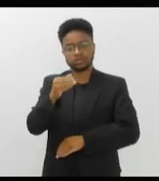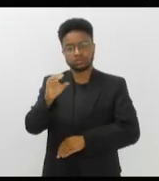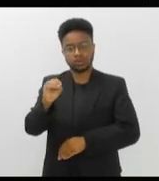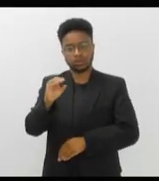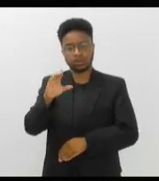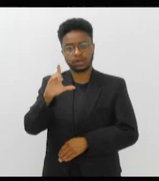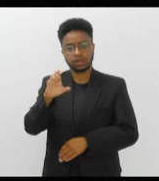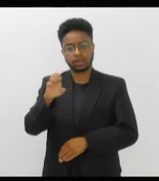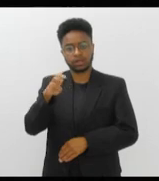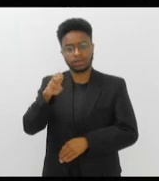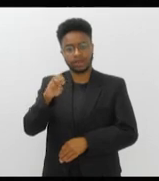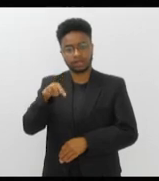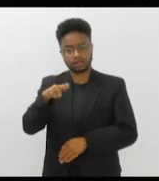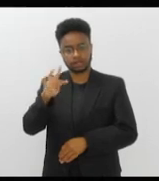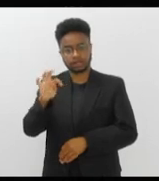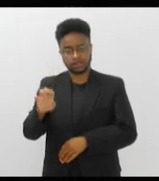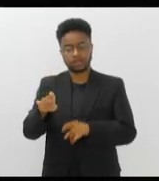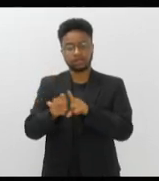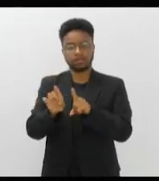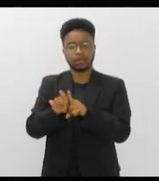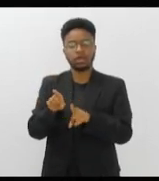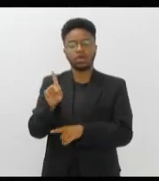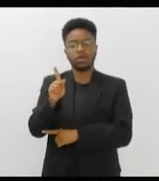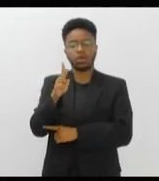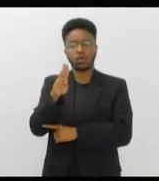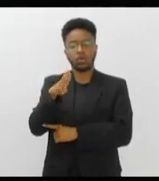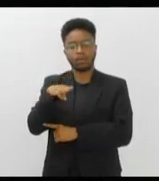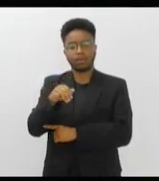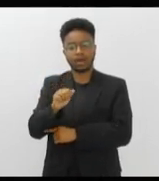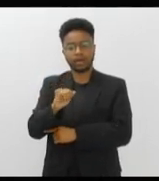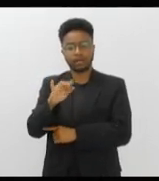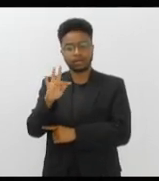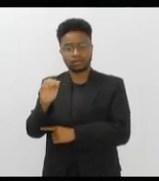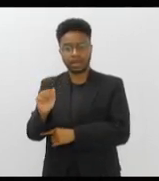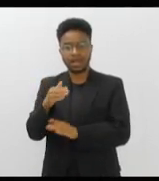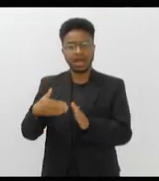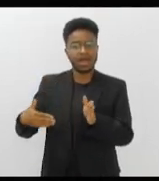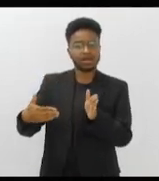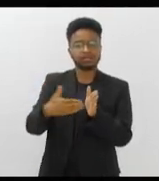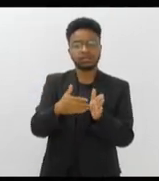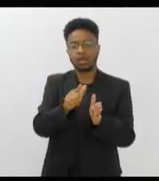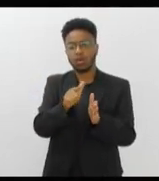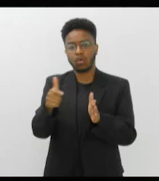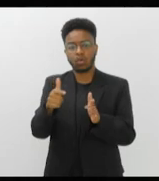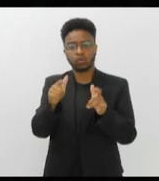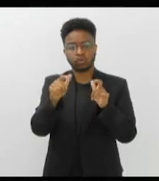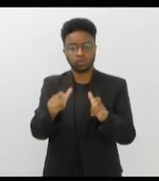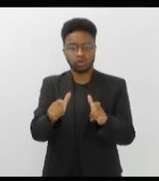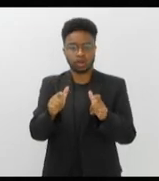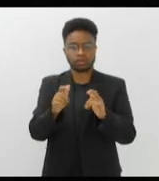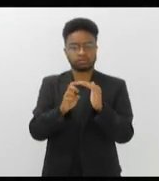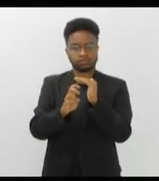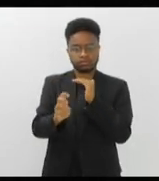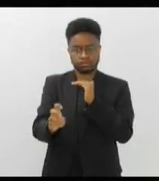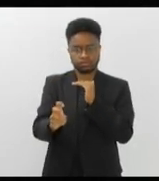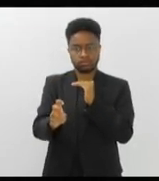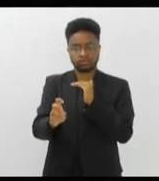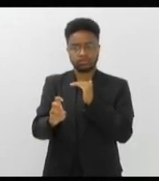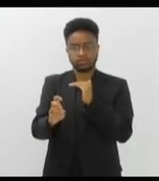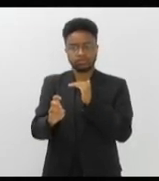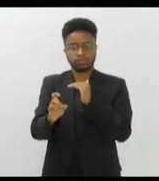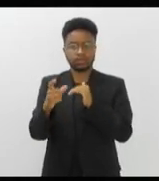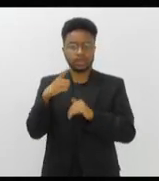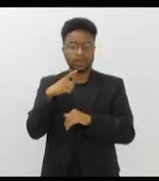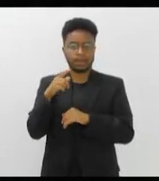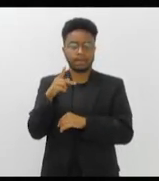Maitá o Jardim Botânico até chegar a Uma Outra Estação de Metrô passando pela pu